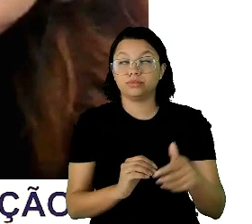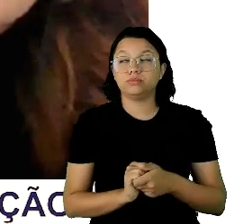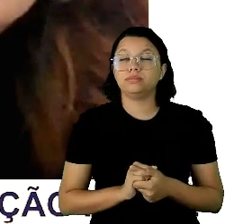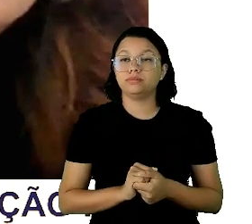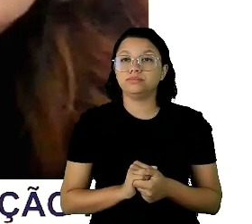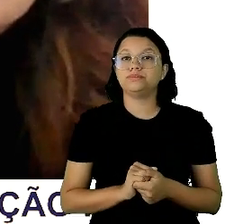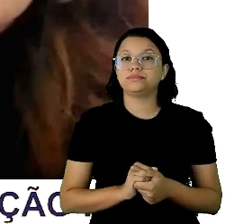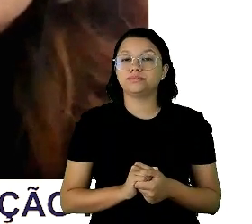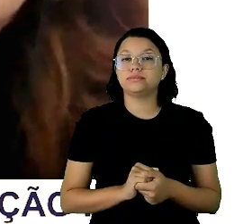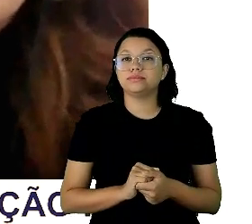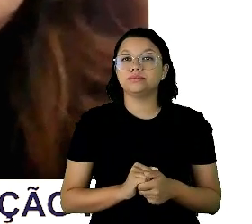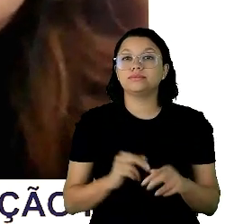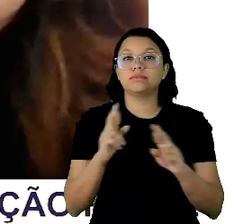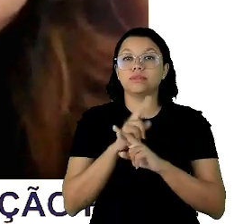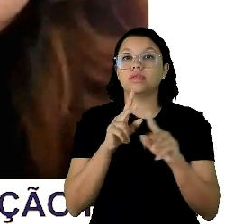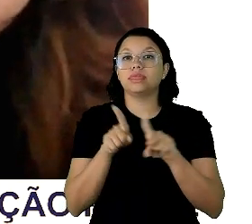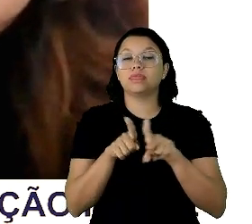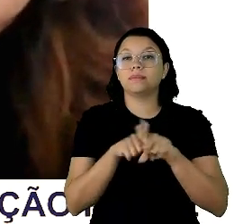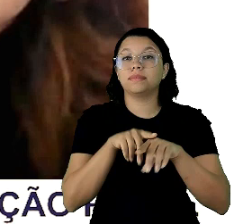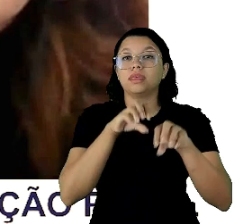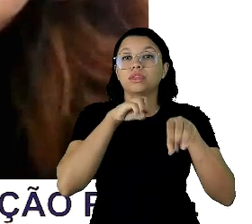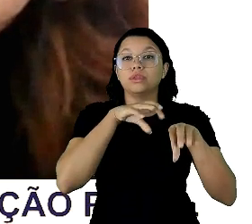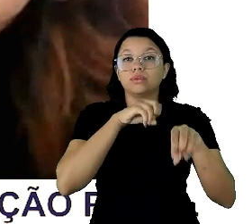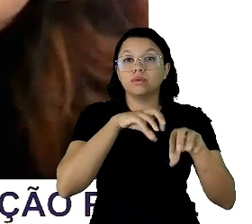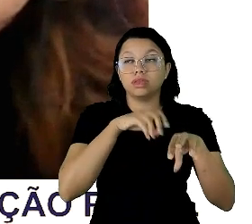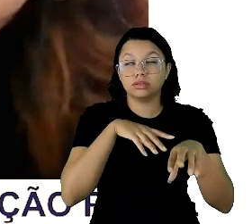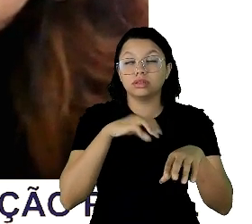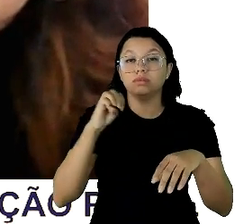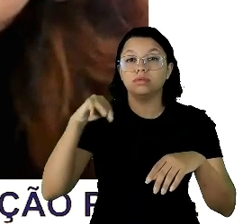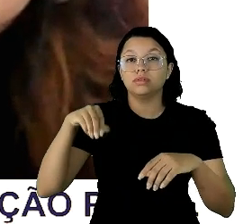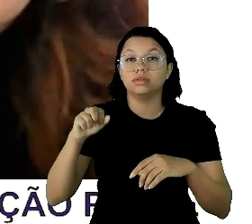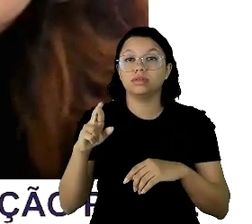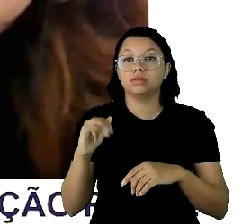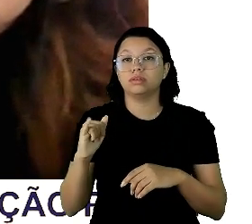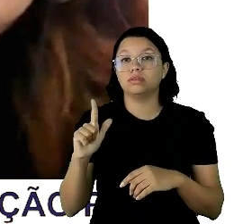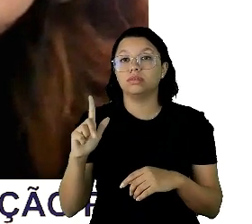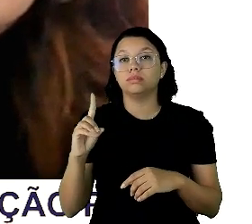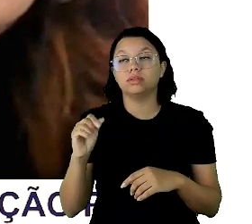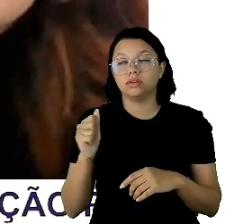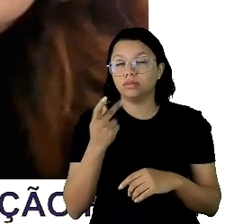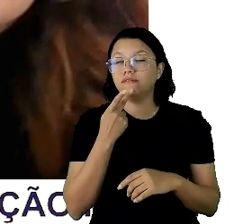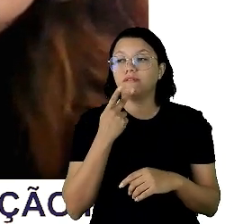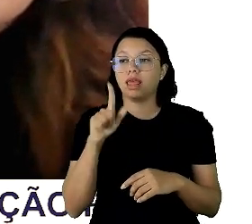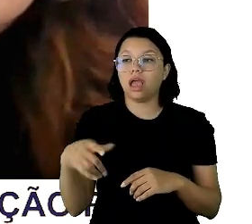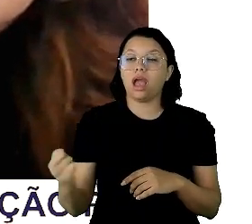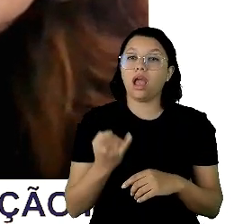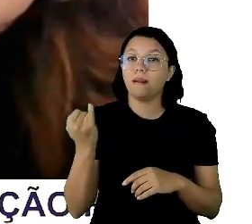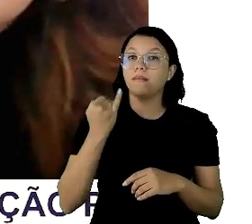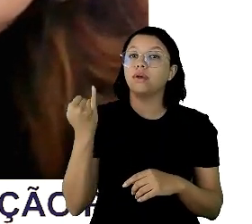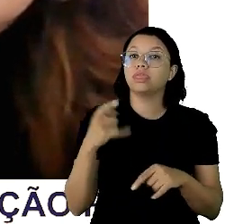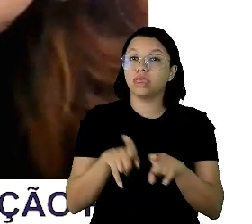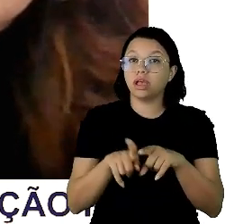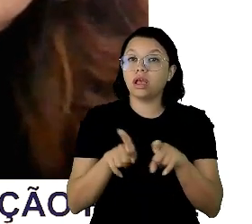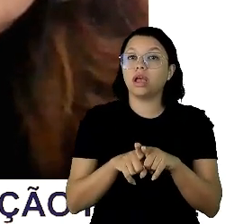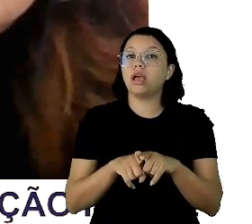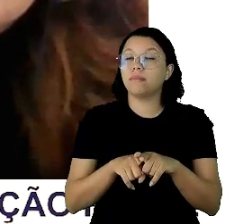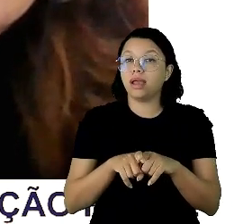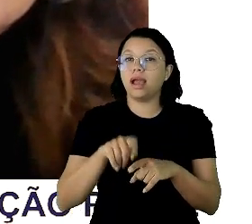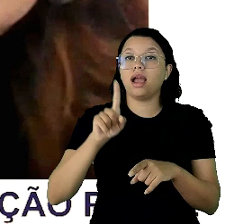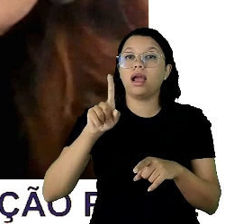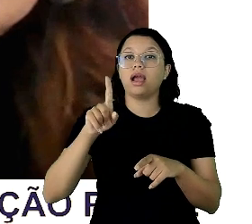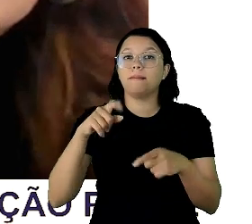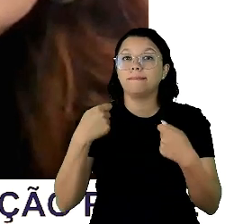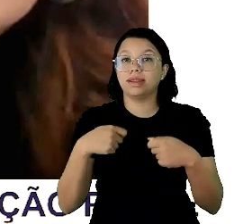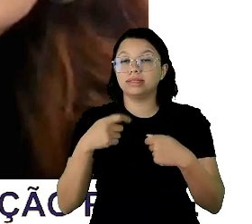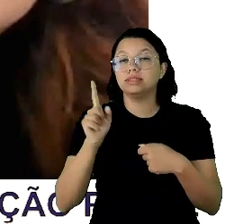que a Marilda coloca aqui, que é tudo, que é importante, inclusive é uma disciplina obrigatória a